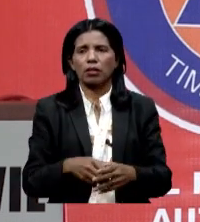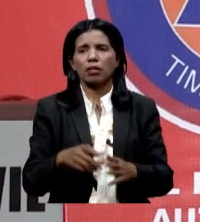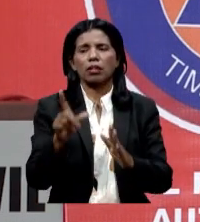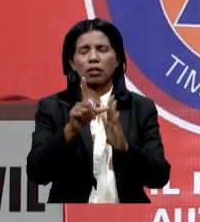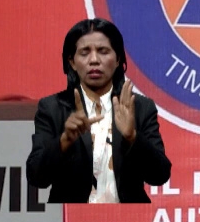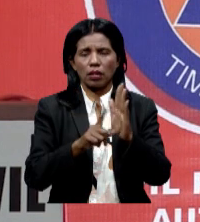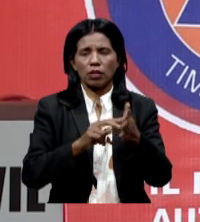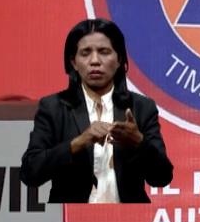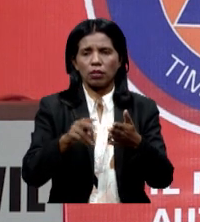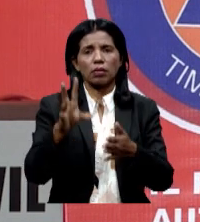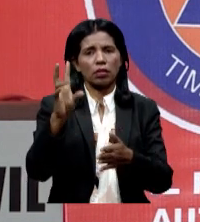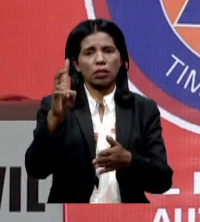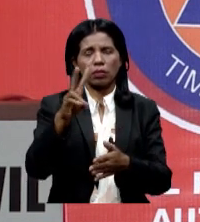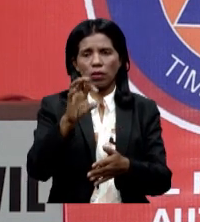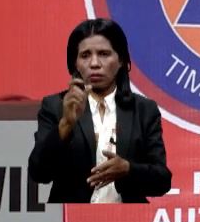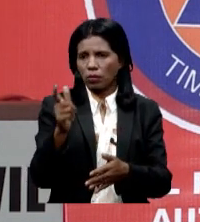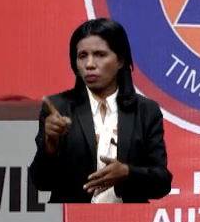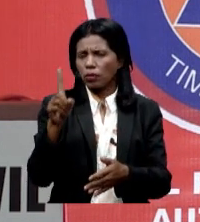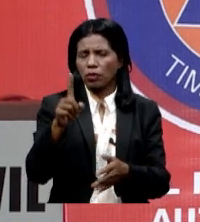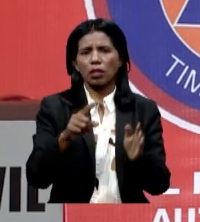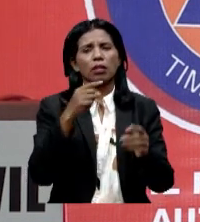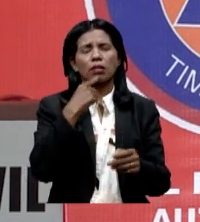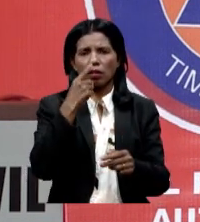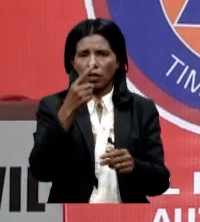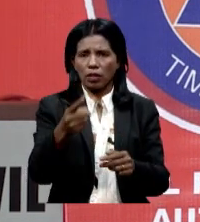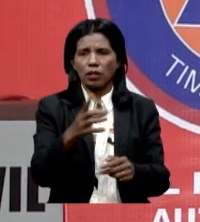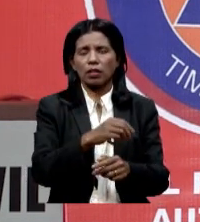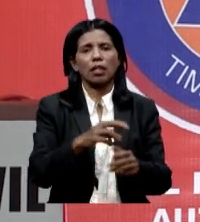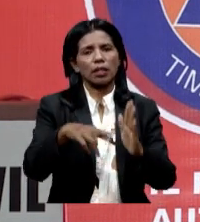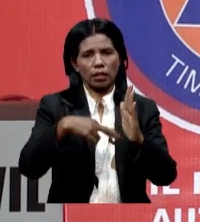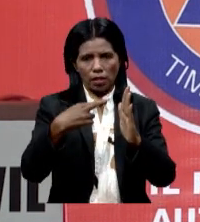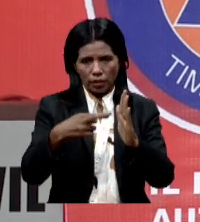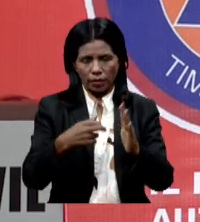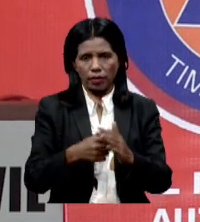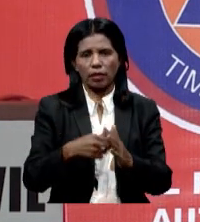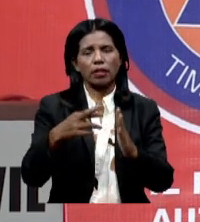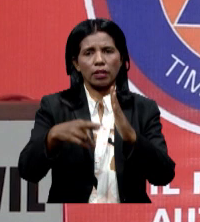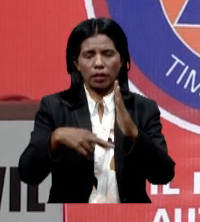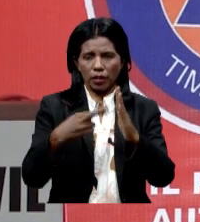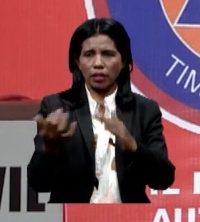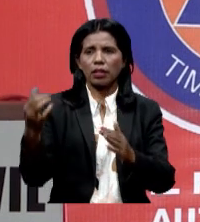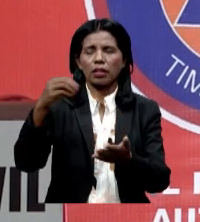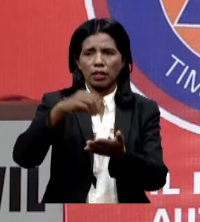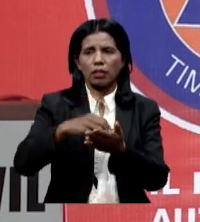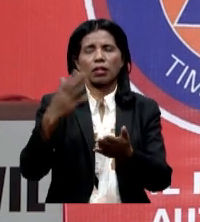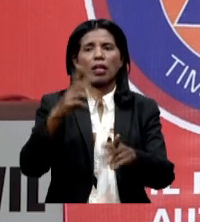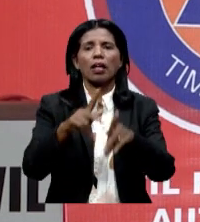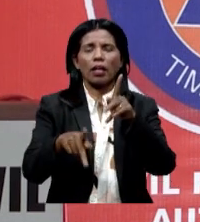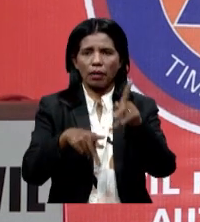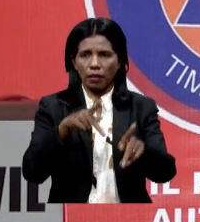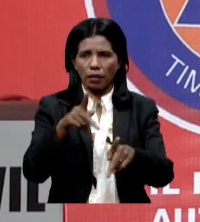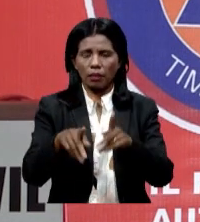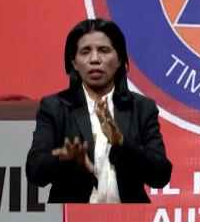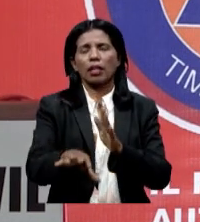nomor 7/2021 ni ina hatur tia kategoria kriteria requisitos ka hatur tia na ba kata komunidade ne bem bele